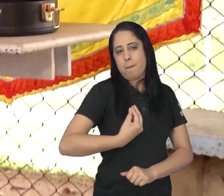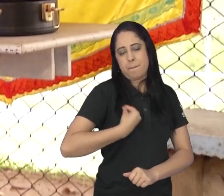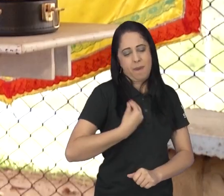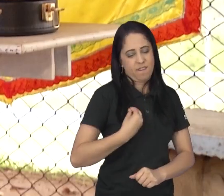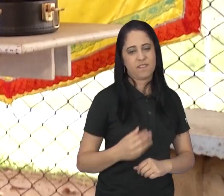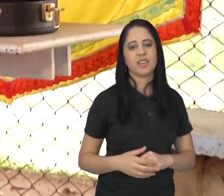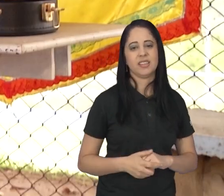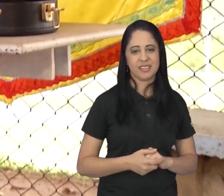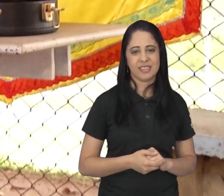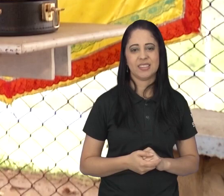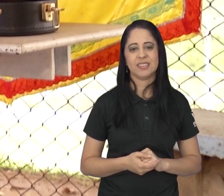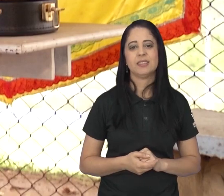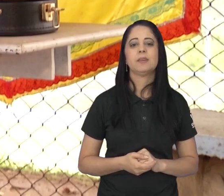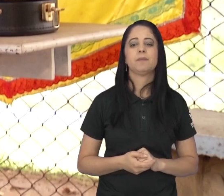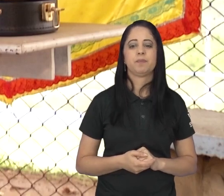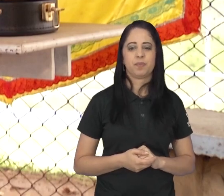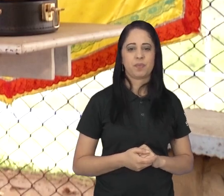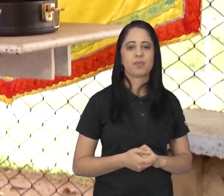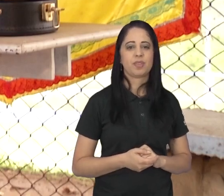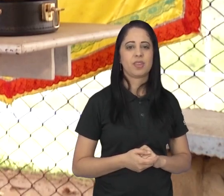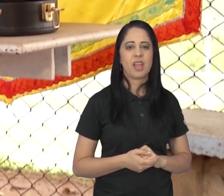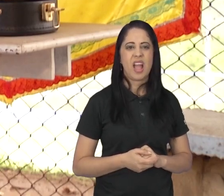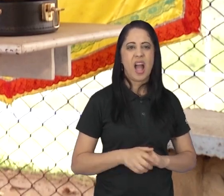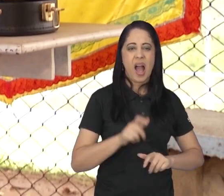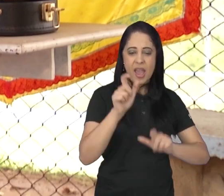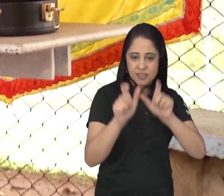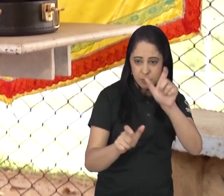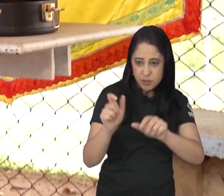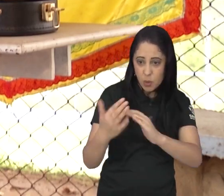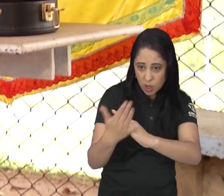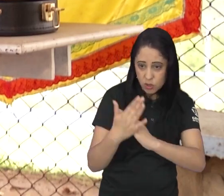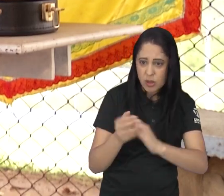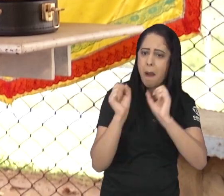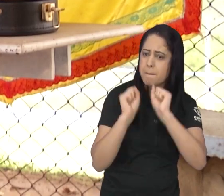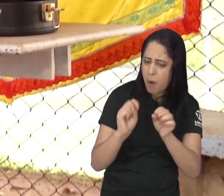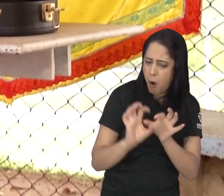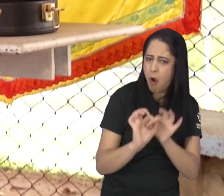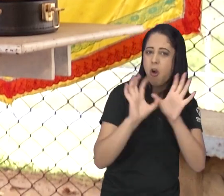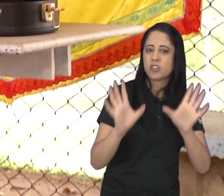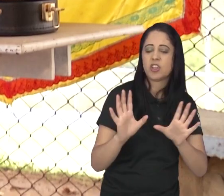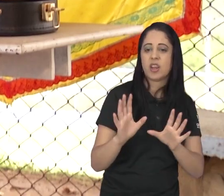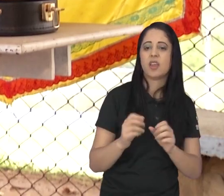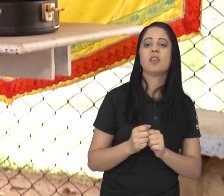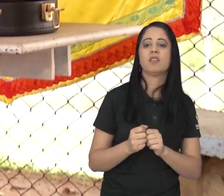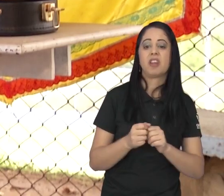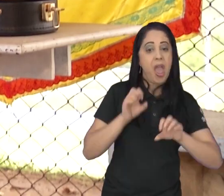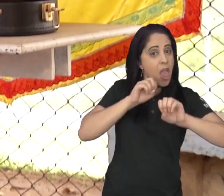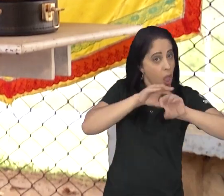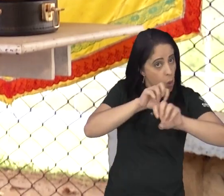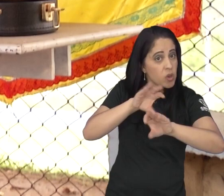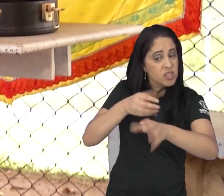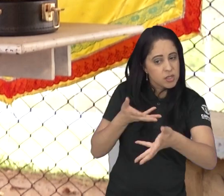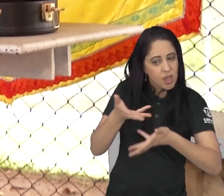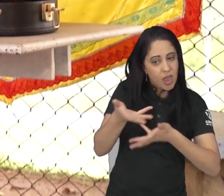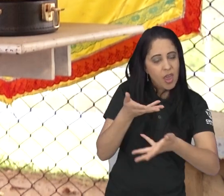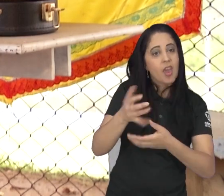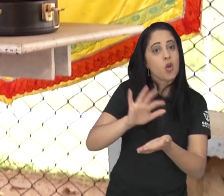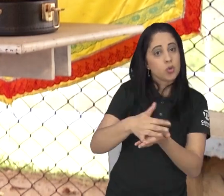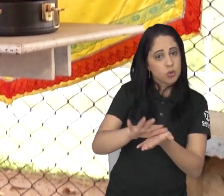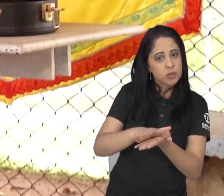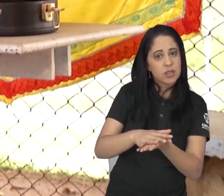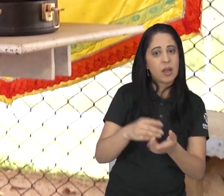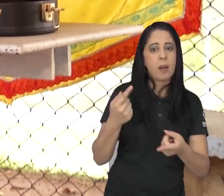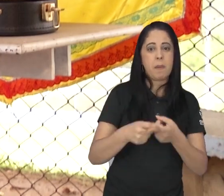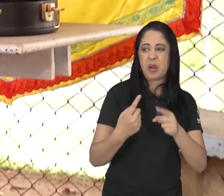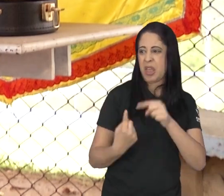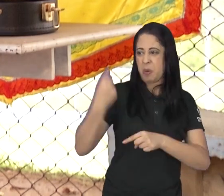sabe? Assim, pessoa quando que eu posso ajudar, ajudo, né? Eu venho. Se eu puder ensinar, eu nem cobro, sabe? Porque eu lembro